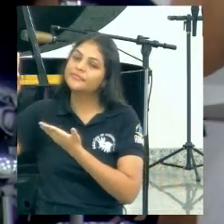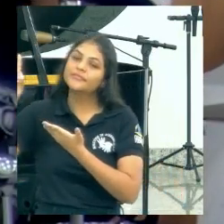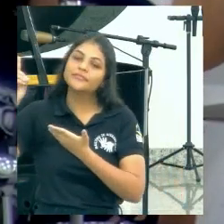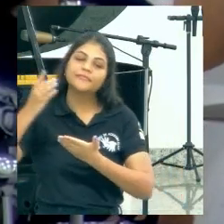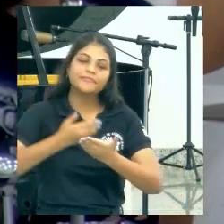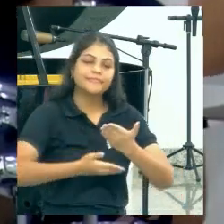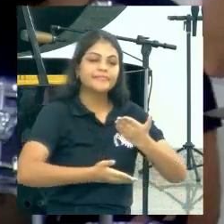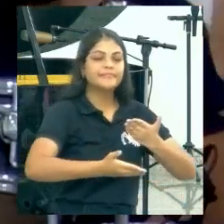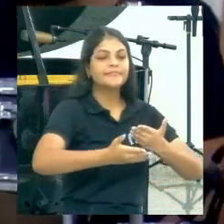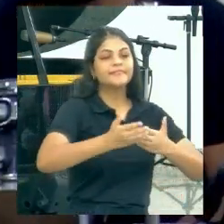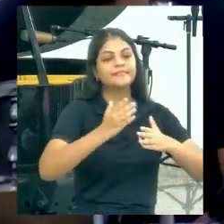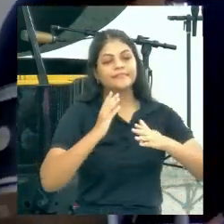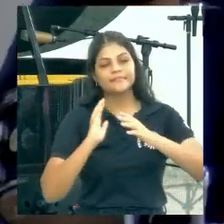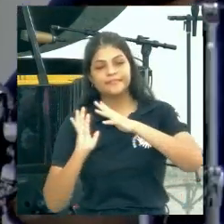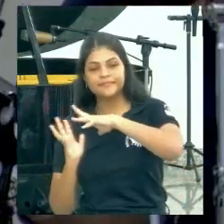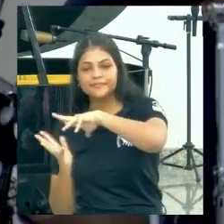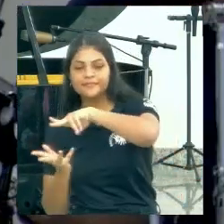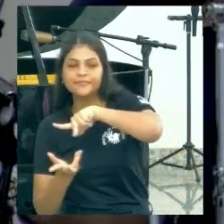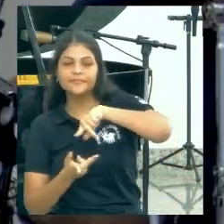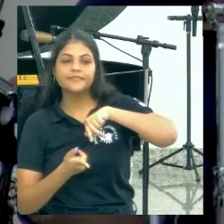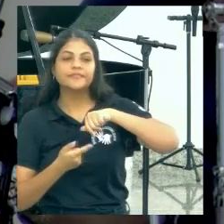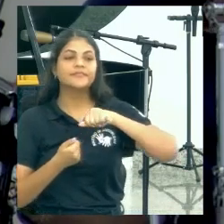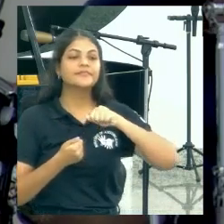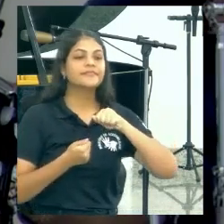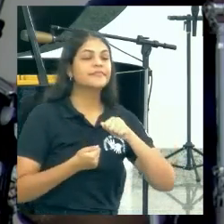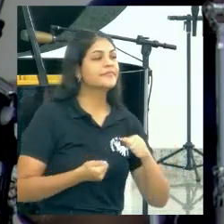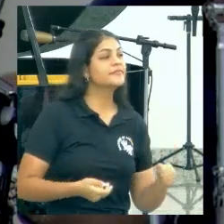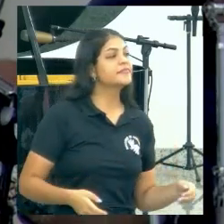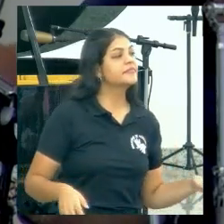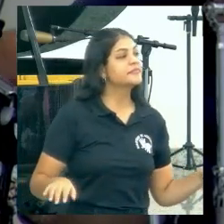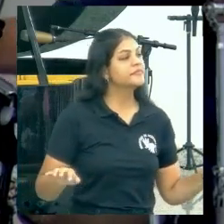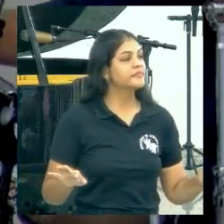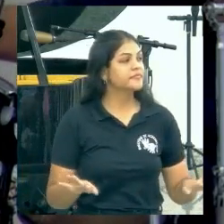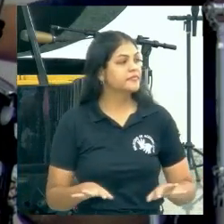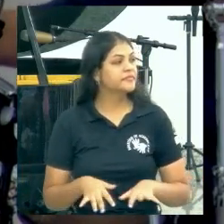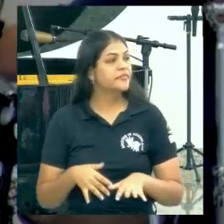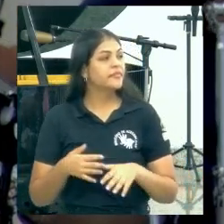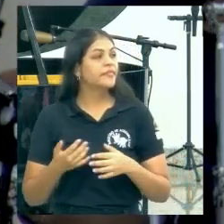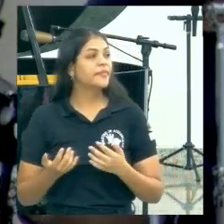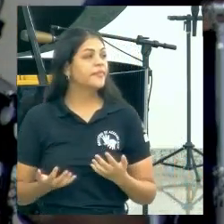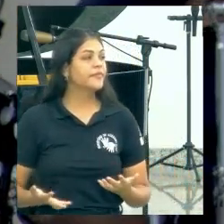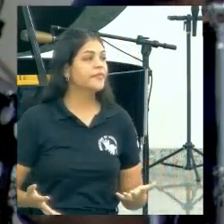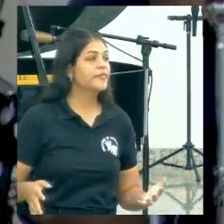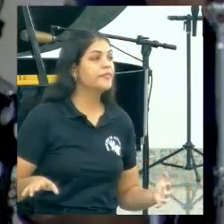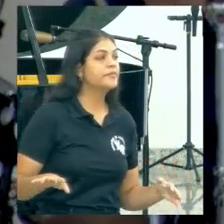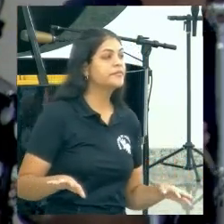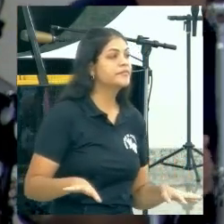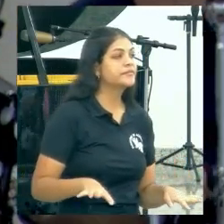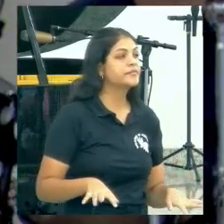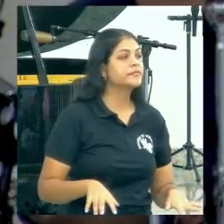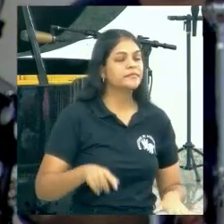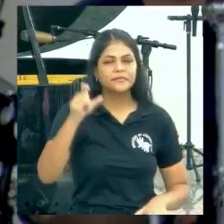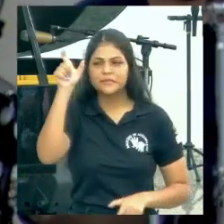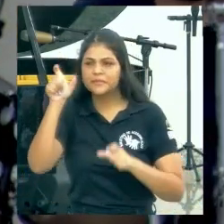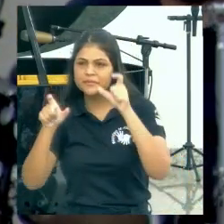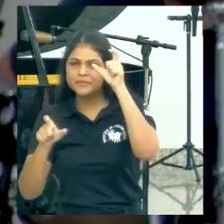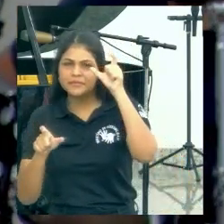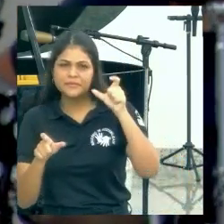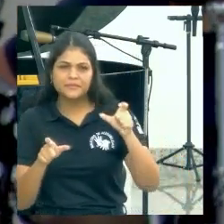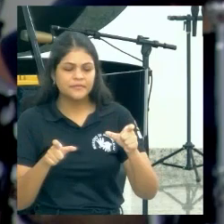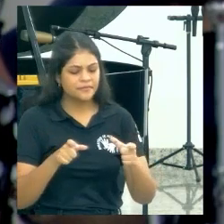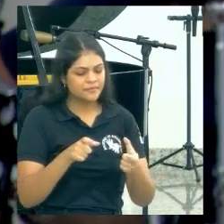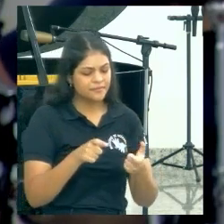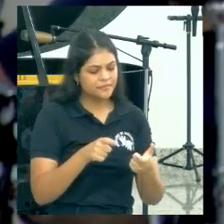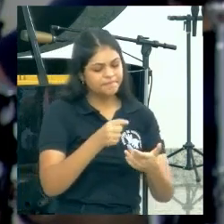pro mundo. que os homens leiam e